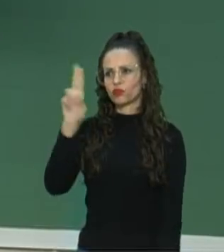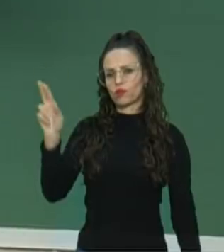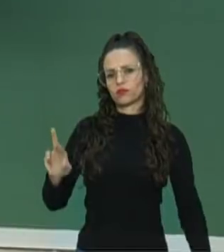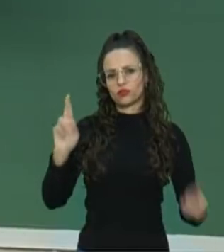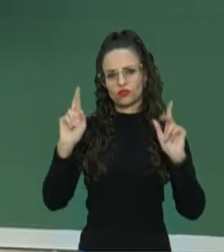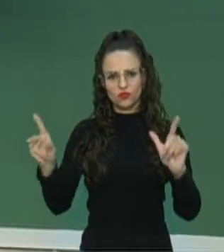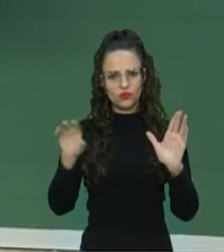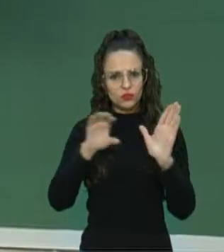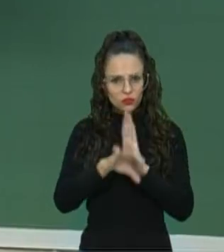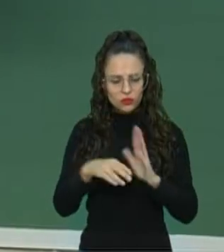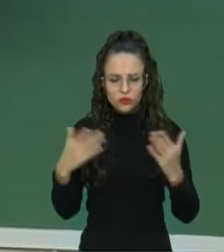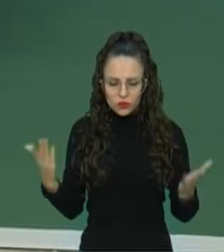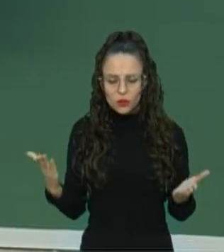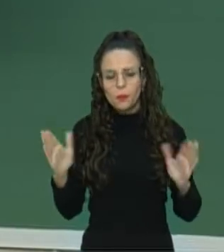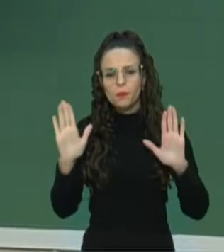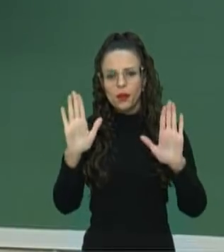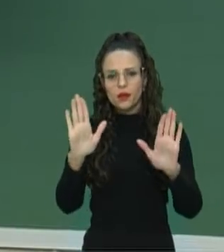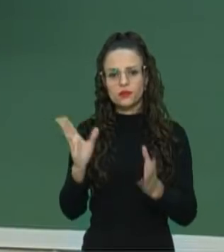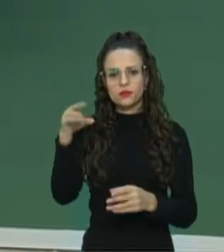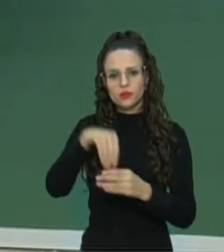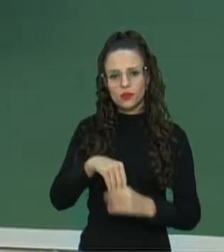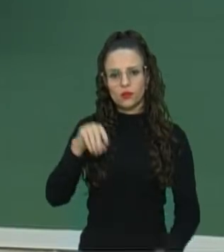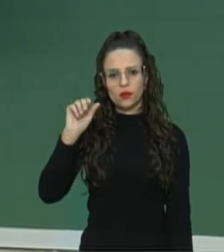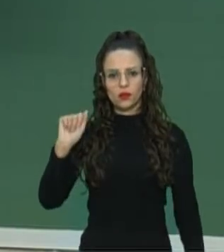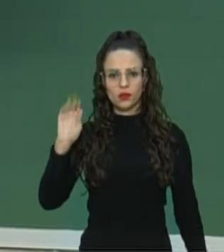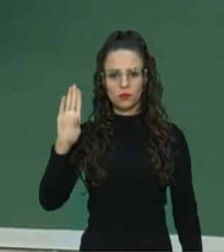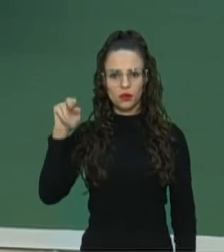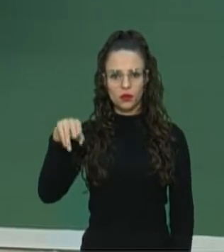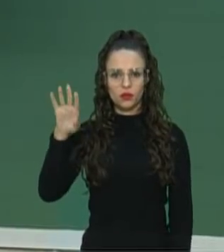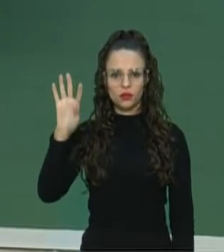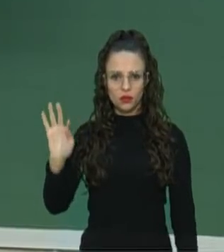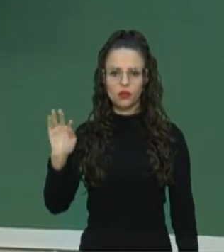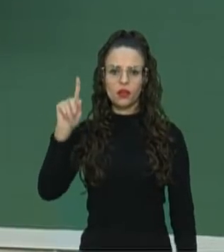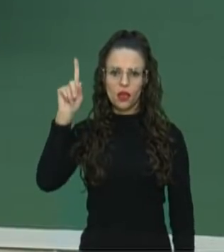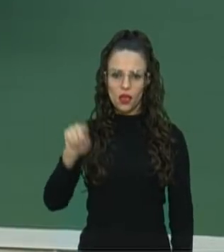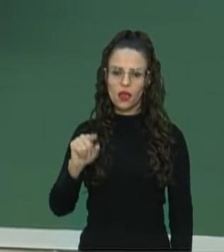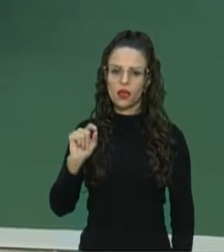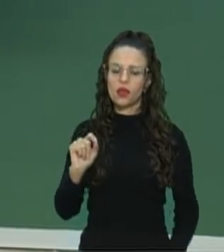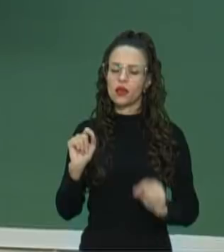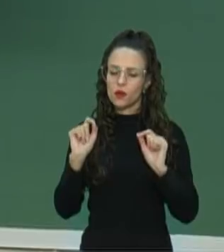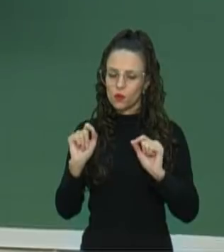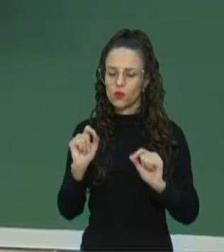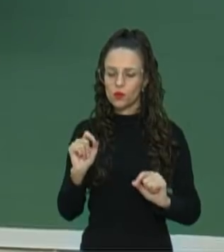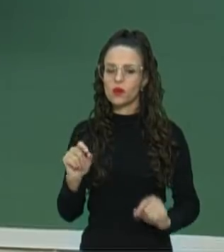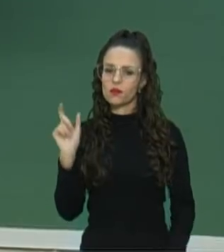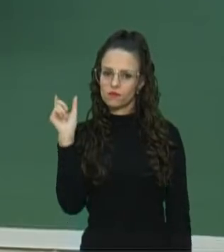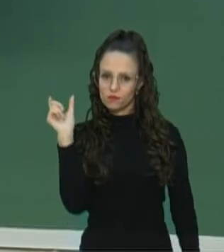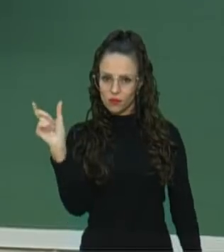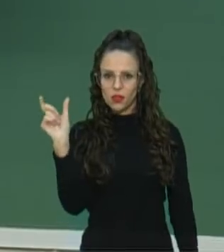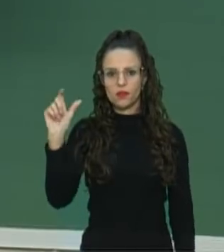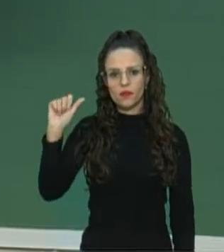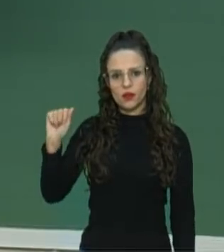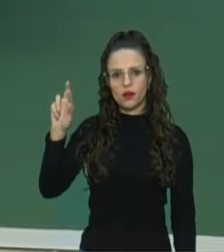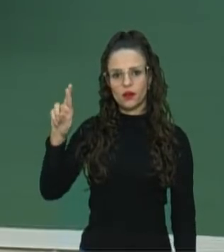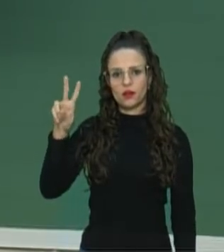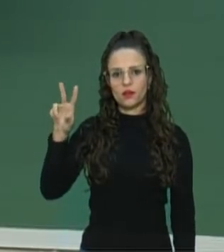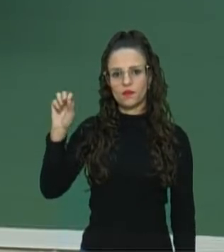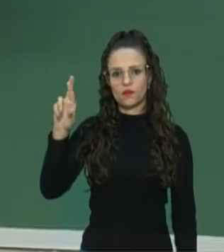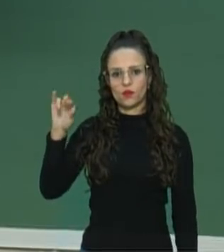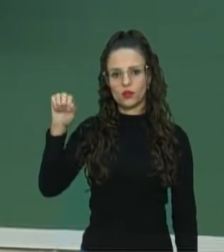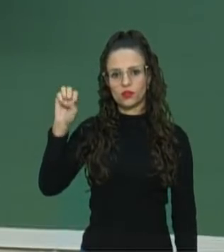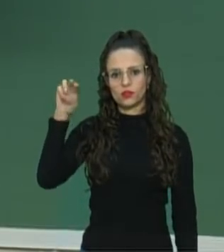definições distintas para esse nome, né? Mas dentro das normas técnicas, ela traz as duas definições juntos, né? Mas